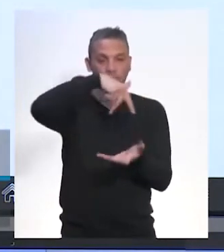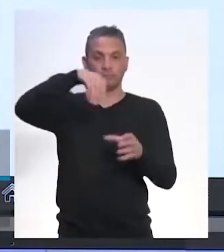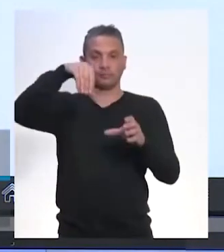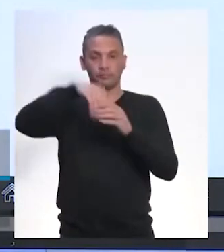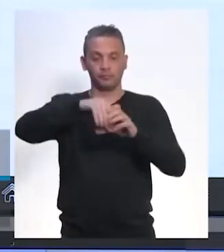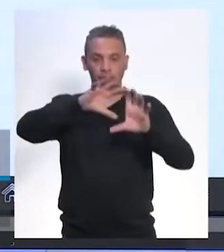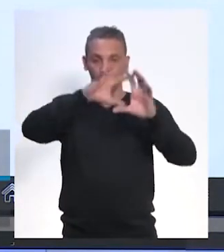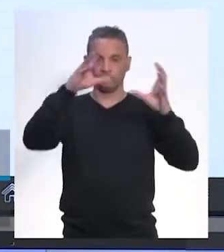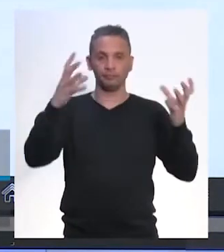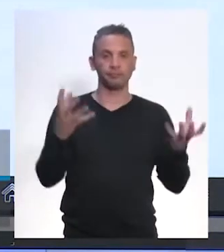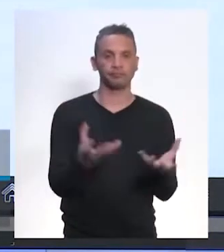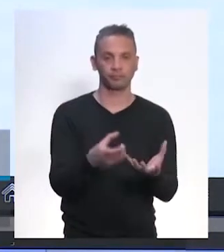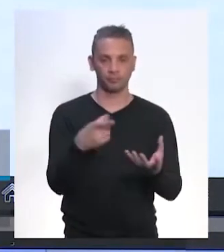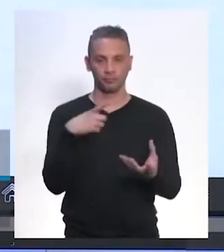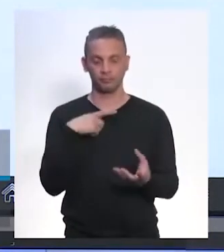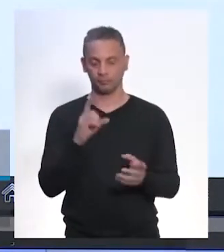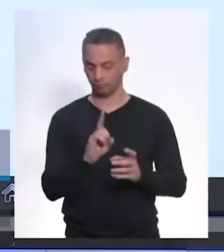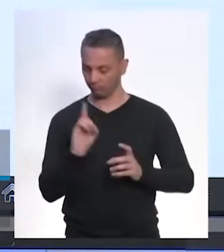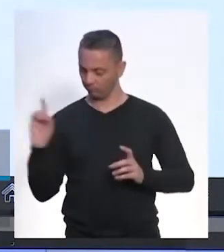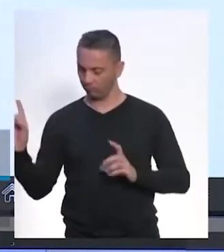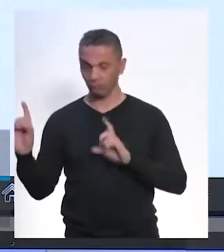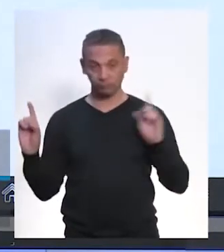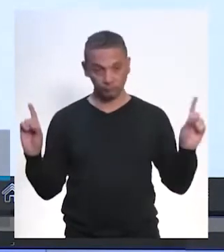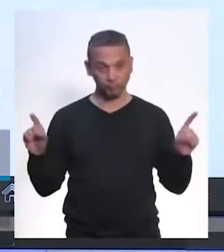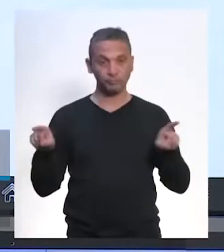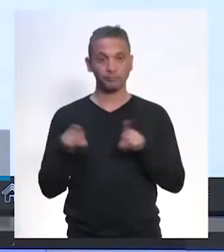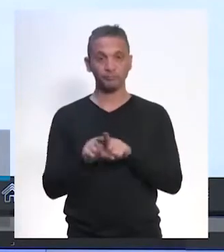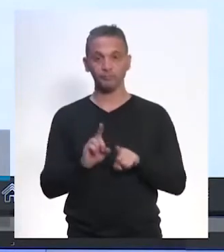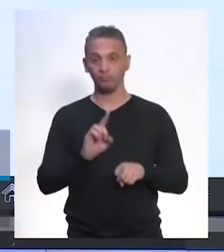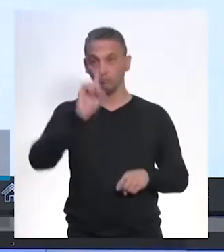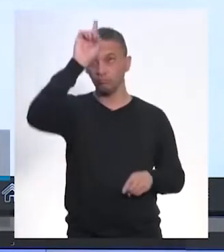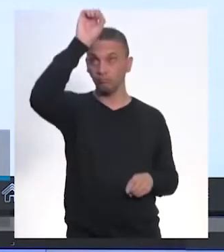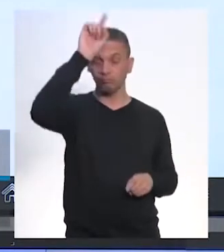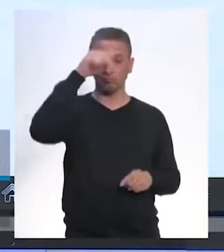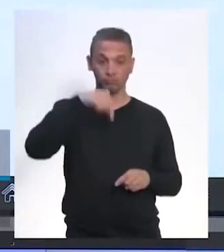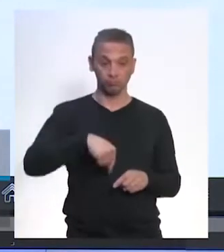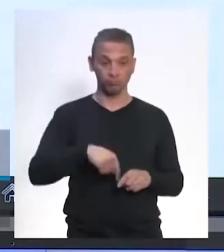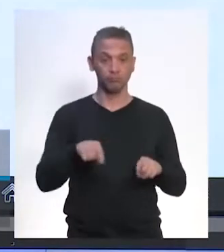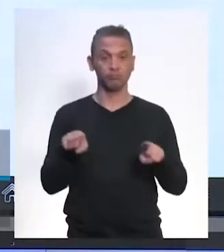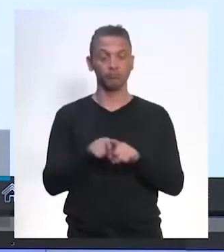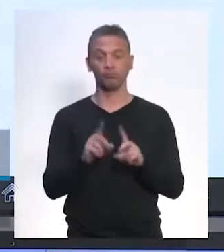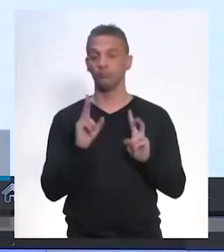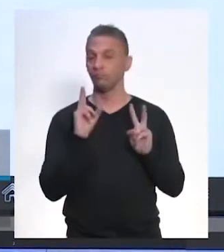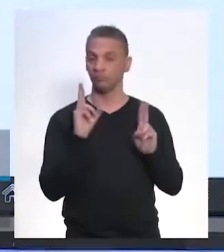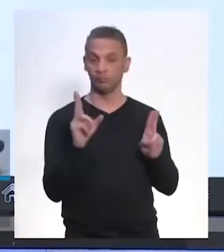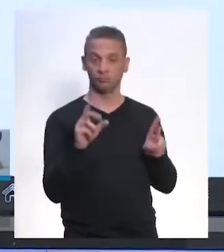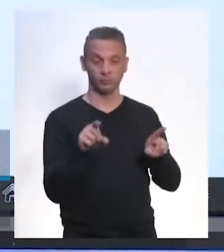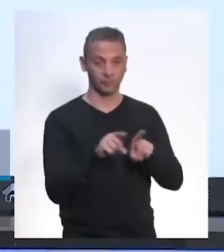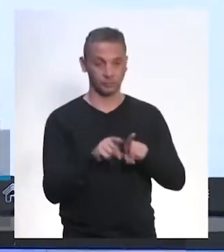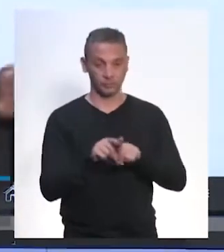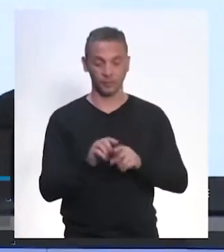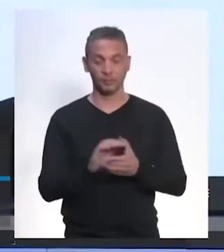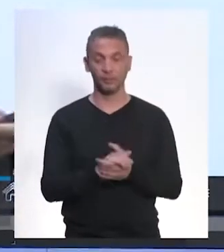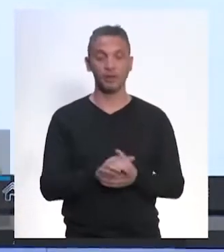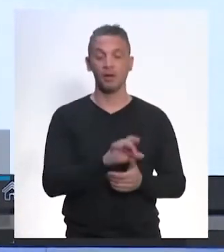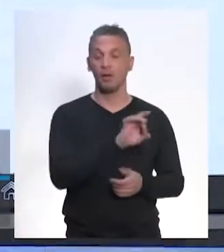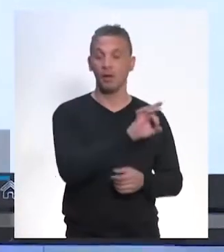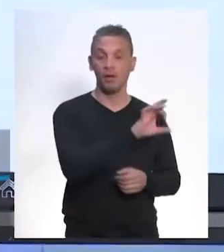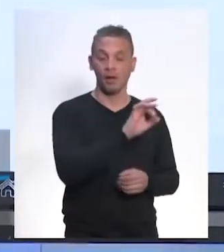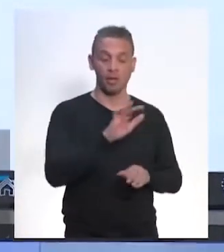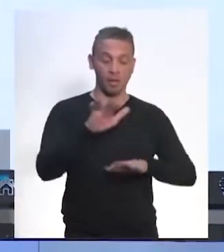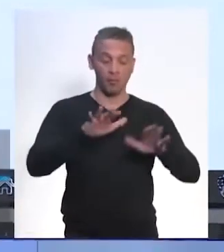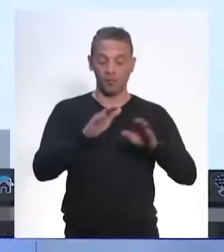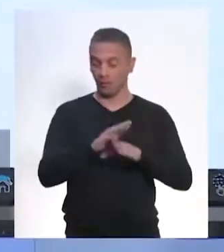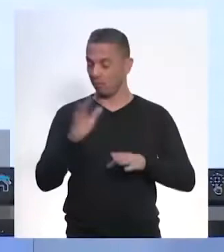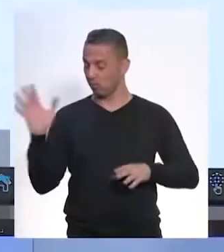dessa esfera. Tanto, né, na questão da lateralidade, quanto na dimensão, né, de altura, largura, enfim. Para cada direção de movimento que eu